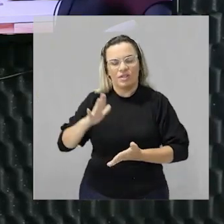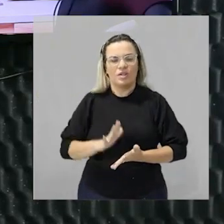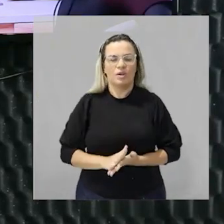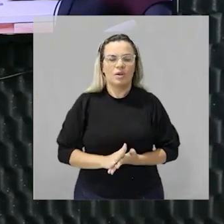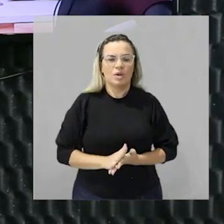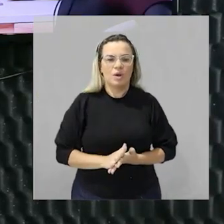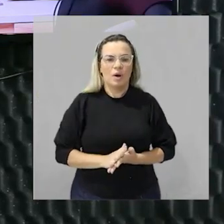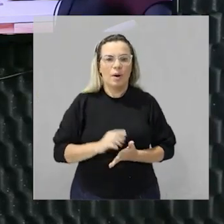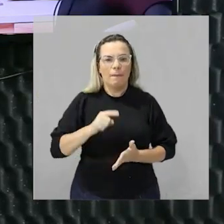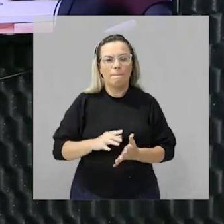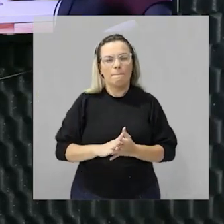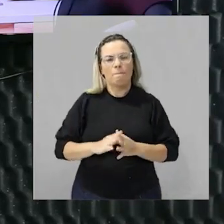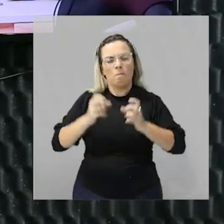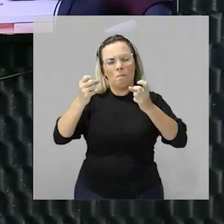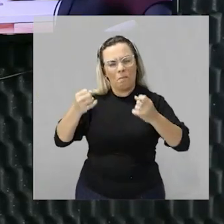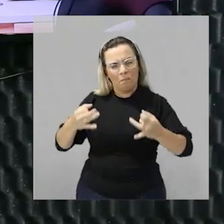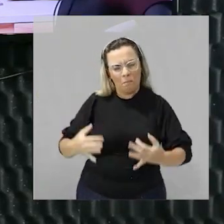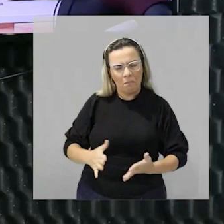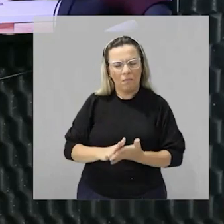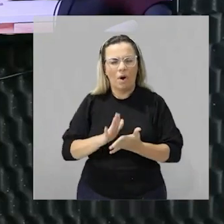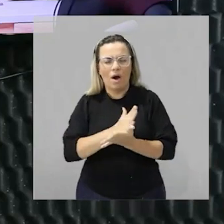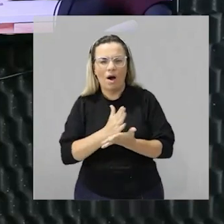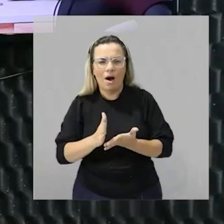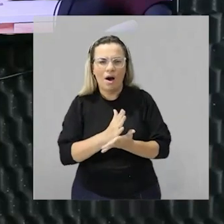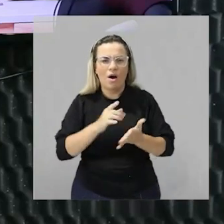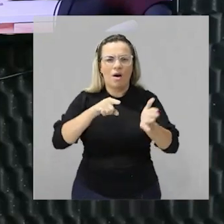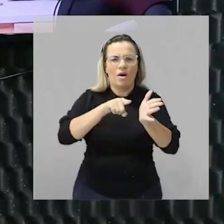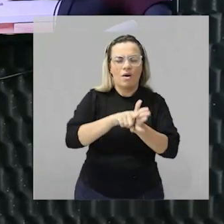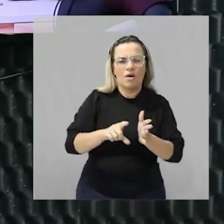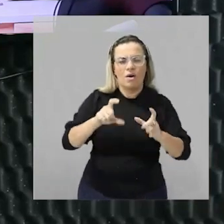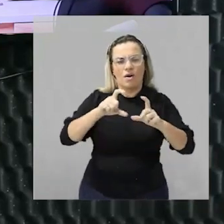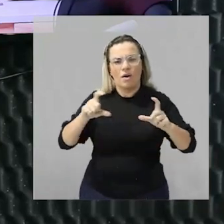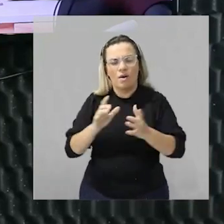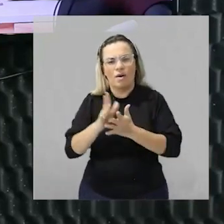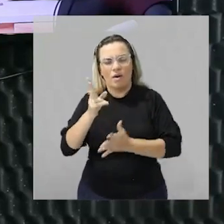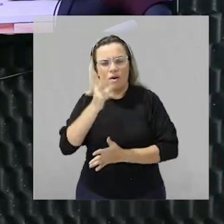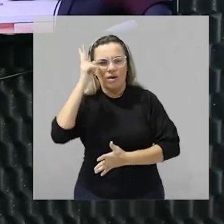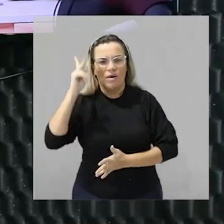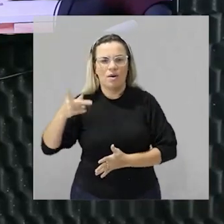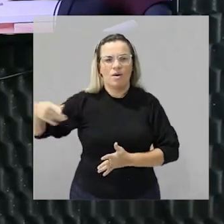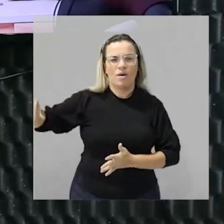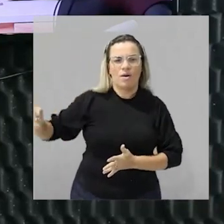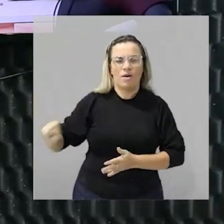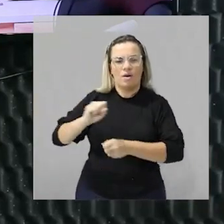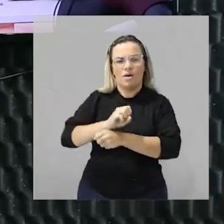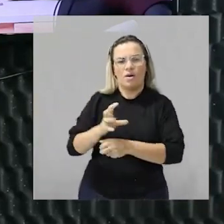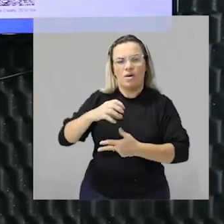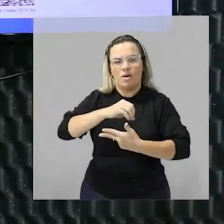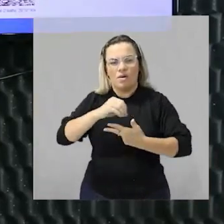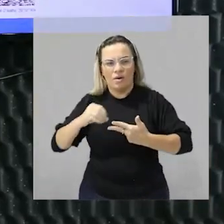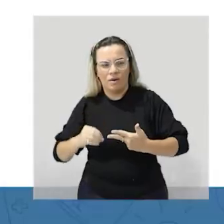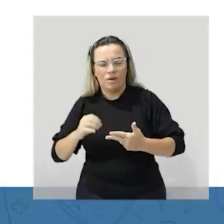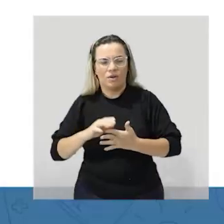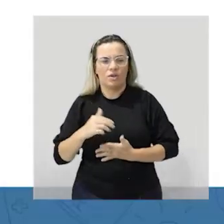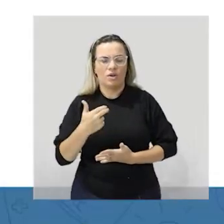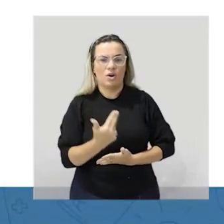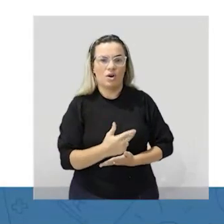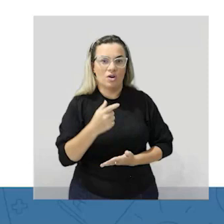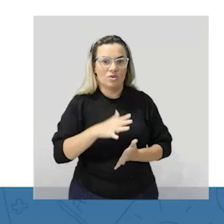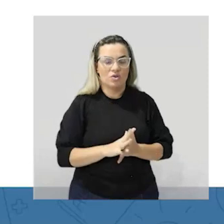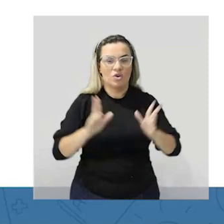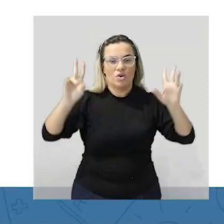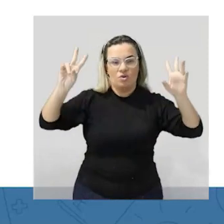discutindo aqui com vocês algumas questões, alguns itens e questões dos vestibulares do PAES UEMA e do Enem. Nossa aula de